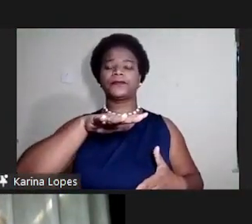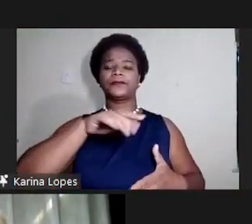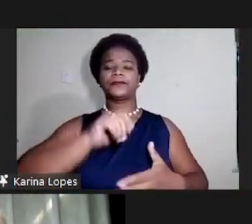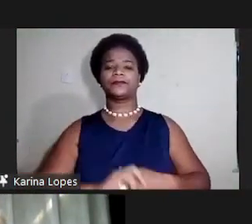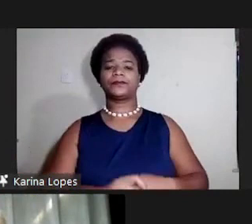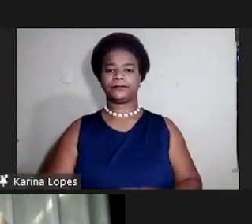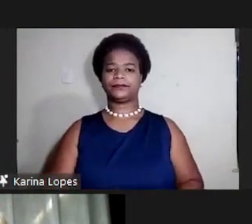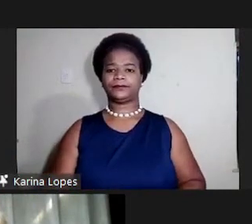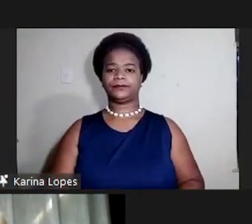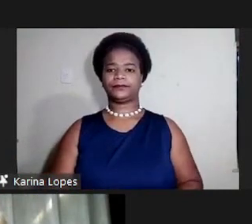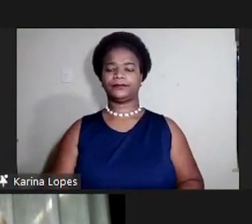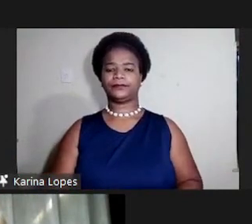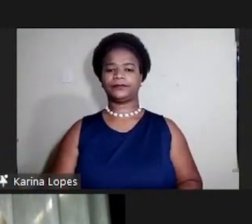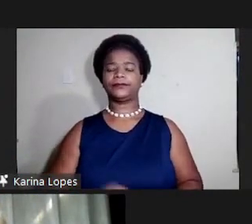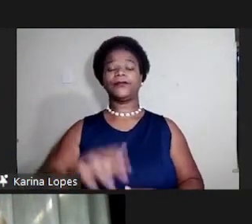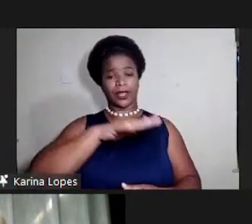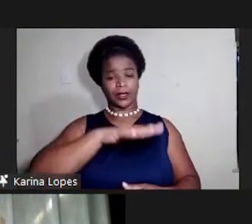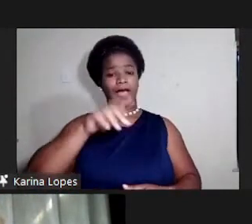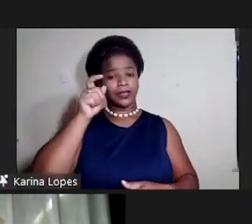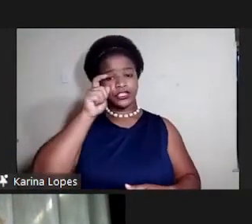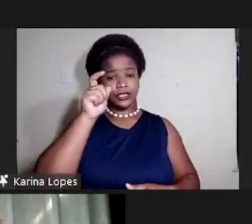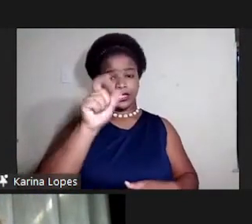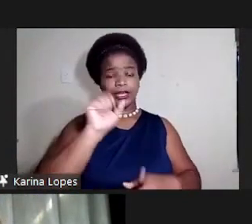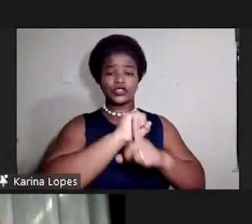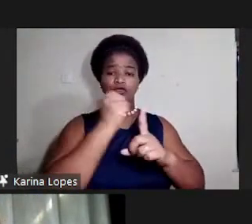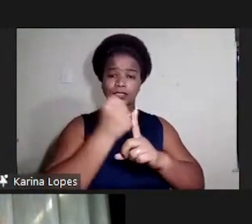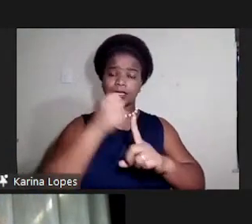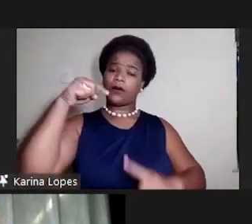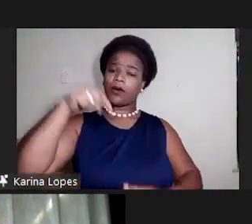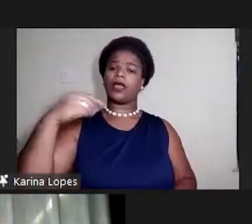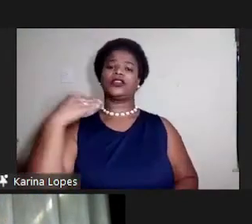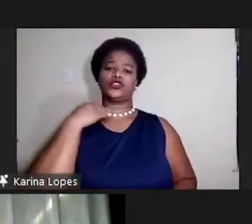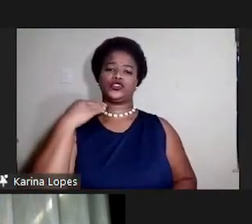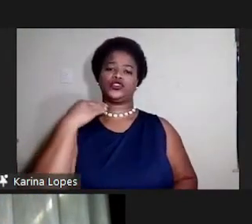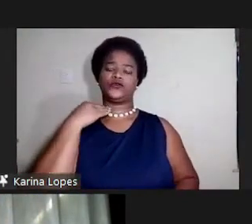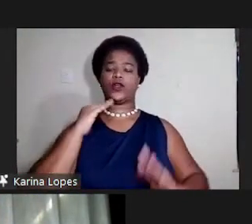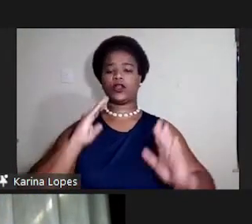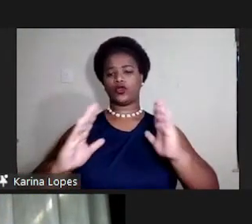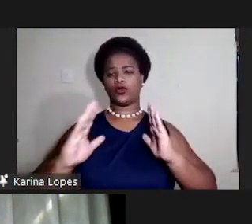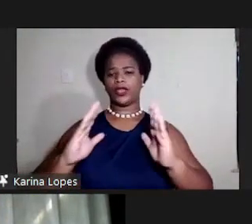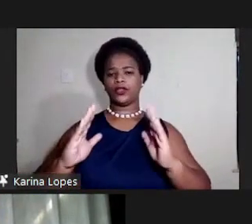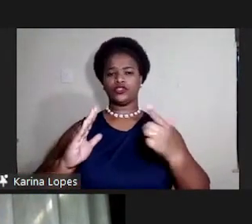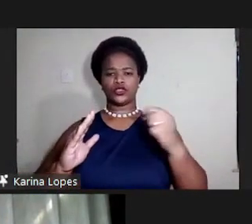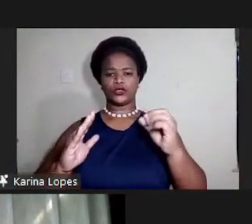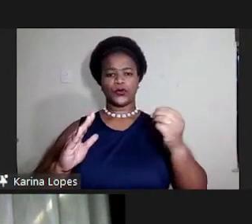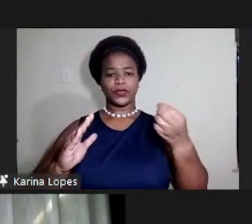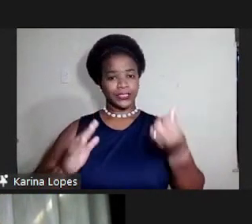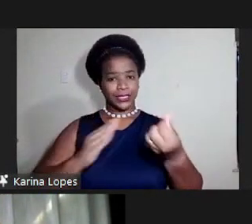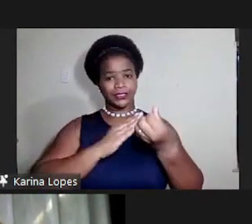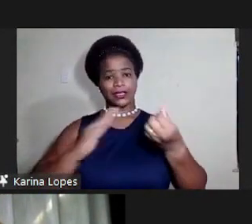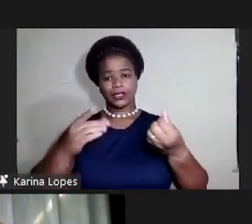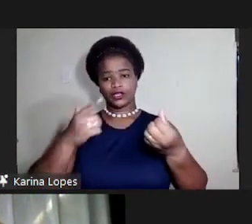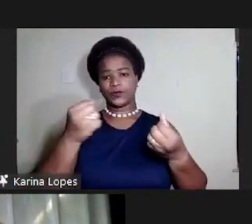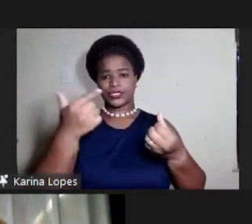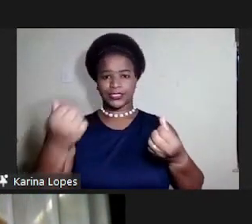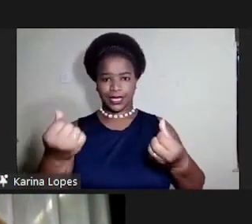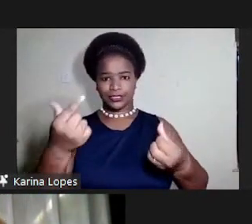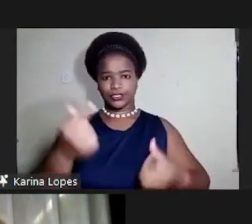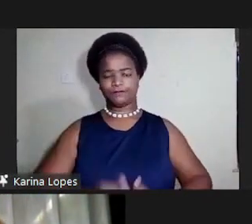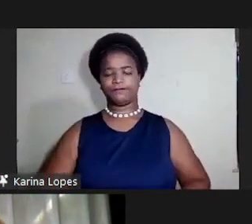de especial interesse social em Juiz de Fora, durante os anos de 2006 e 2007, também